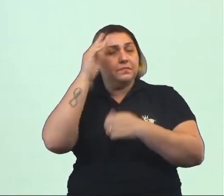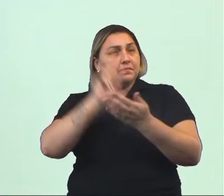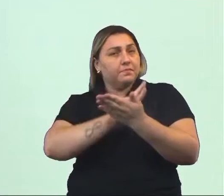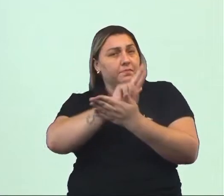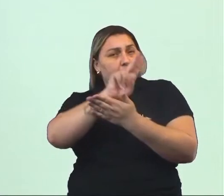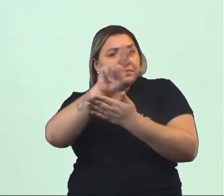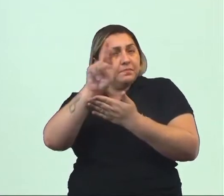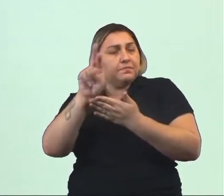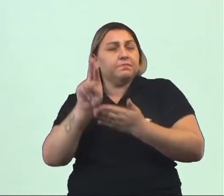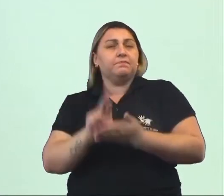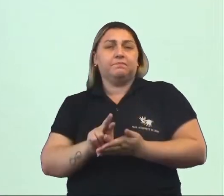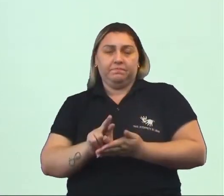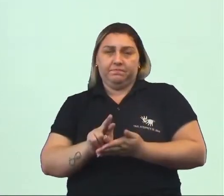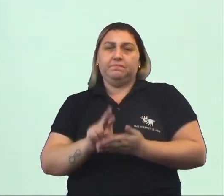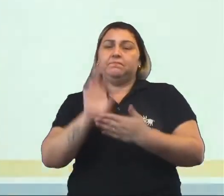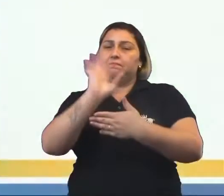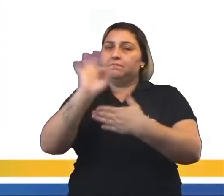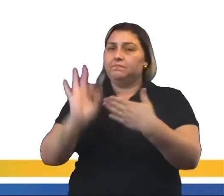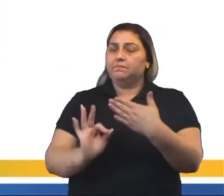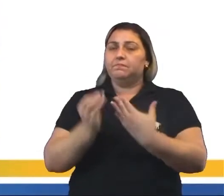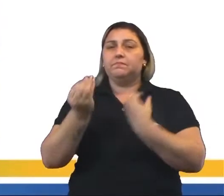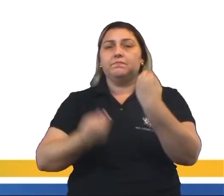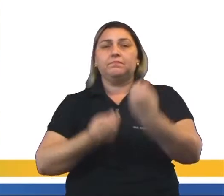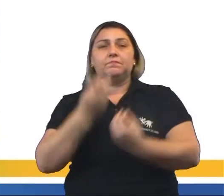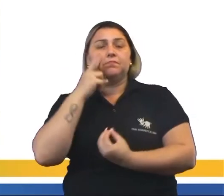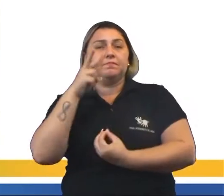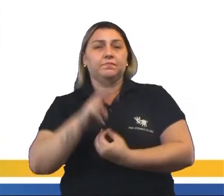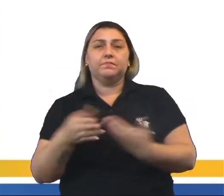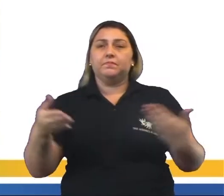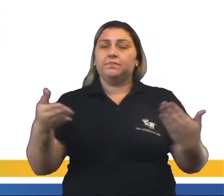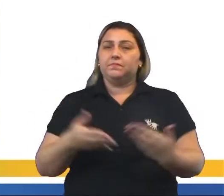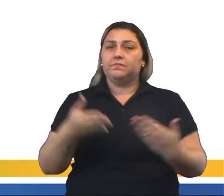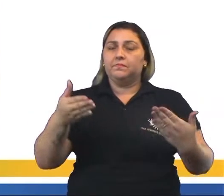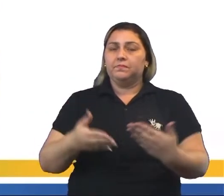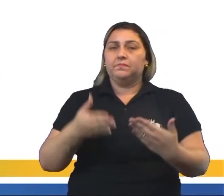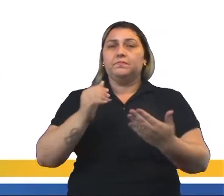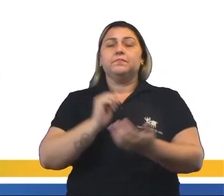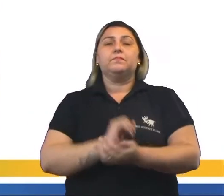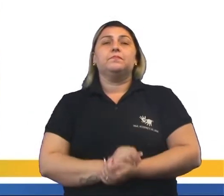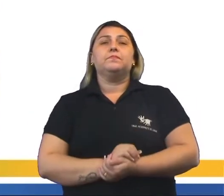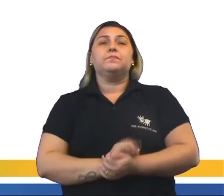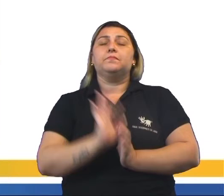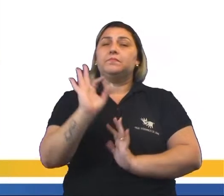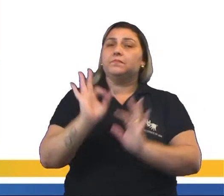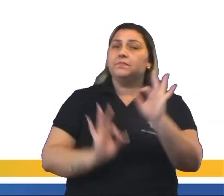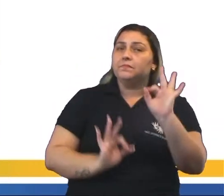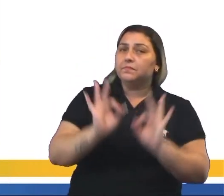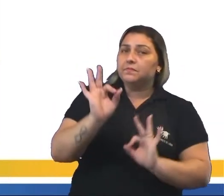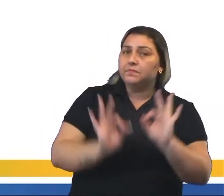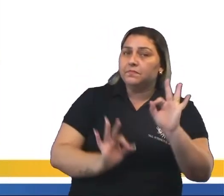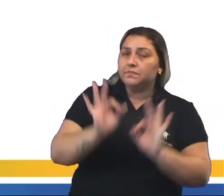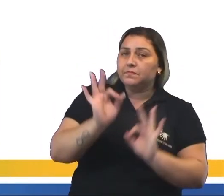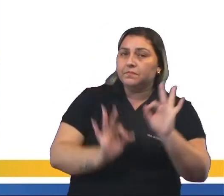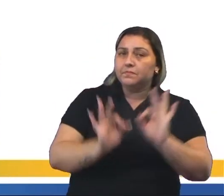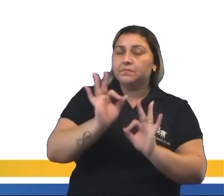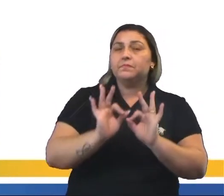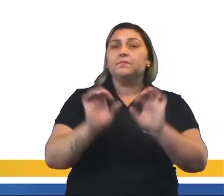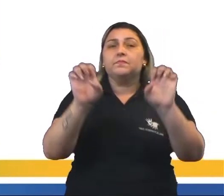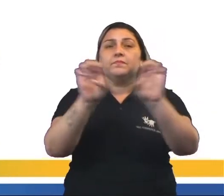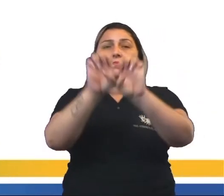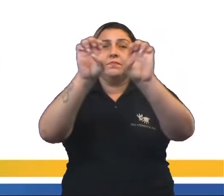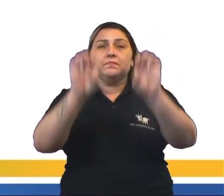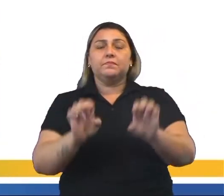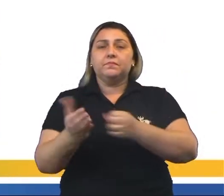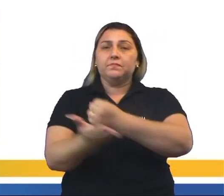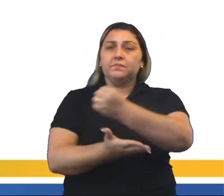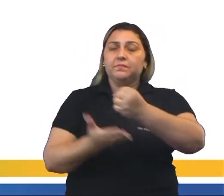vários aspectos, como o que nós vamos ver agora, da sua composição organizacional, sua estrutura